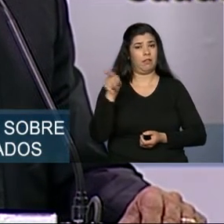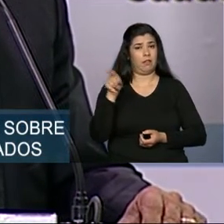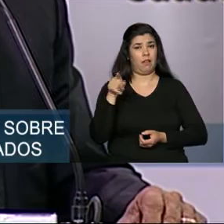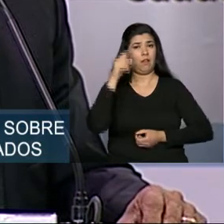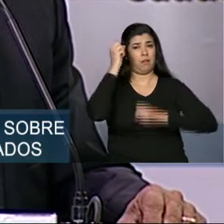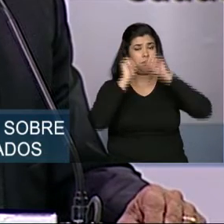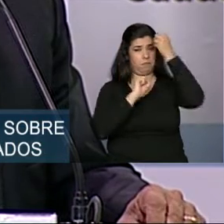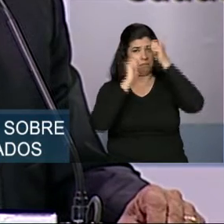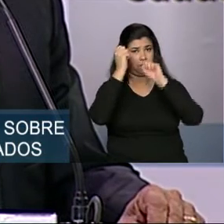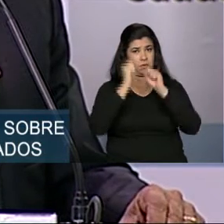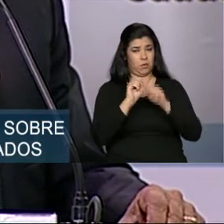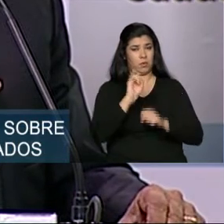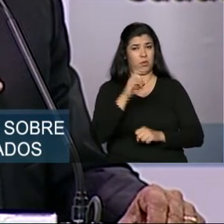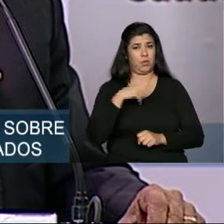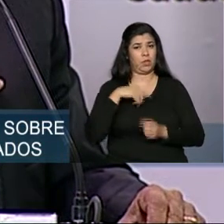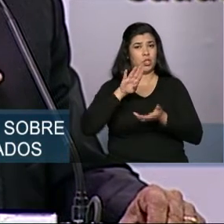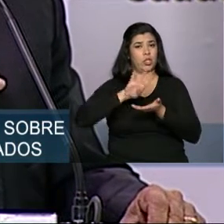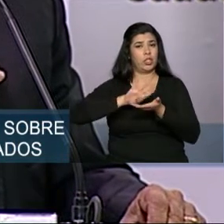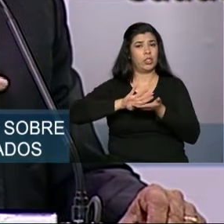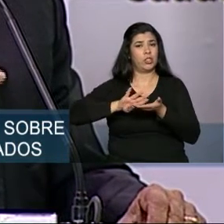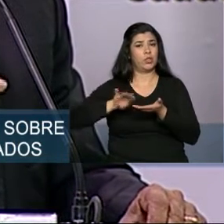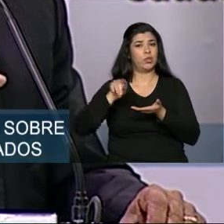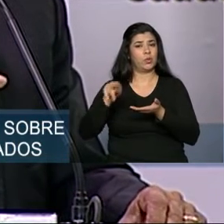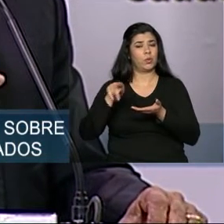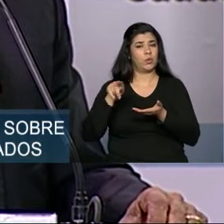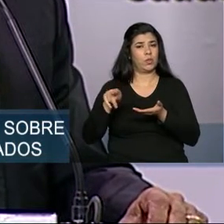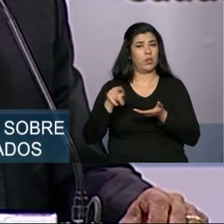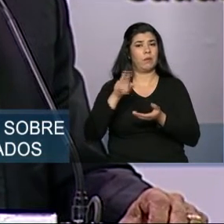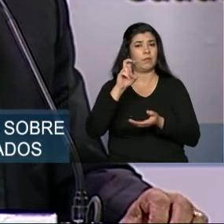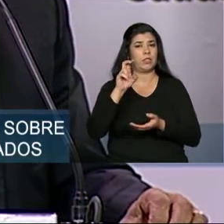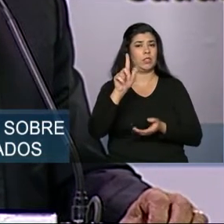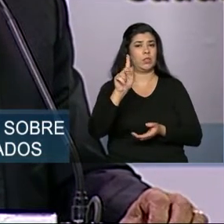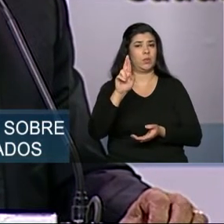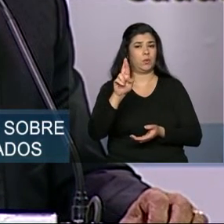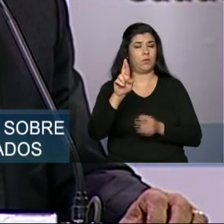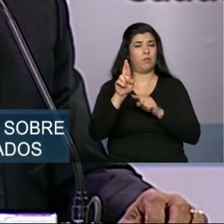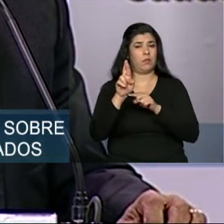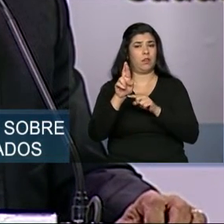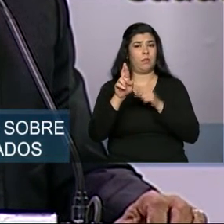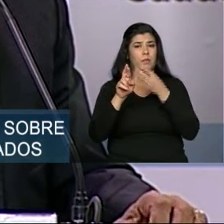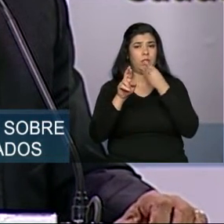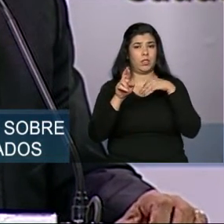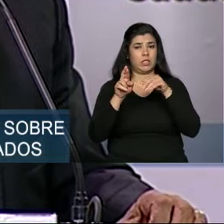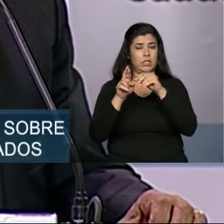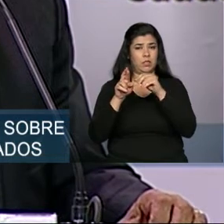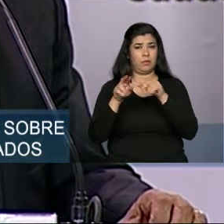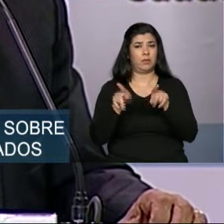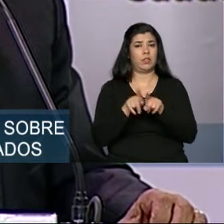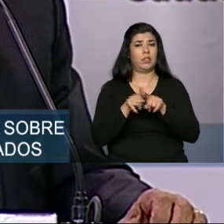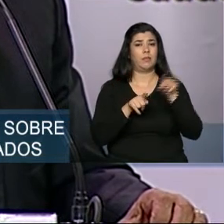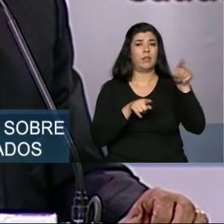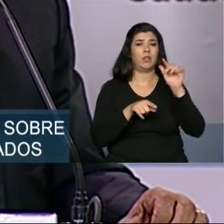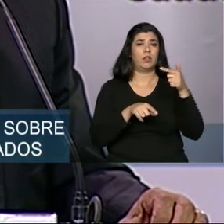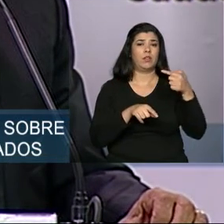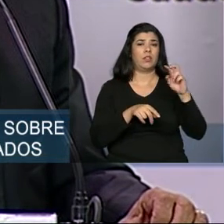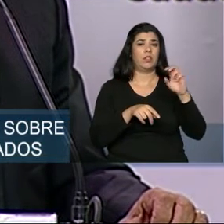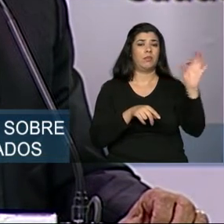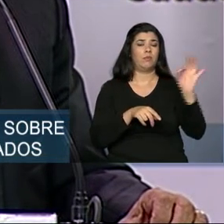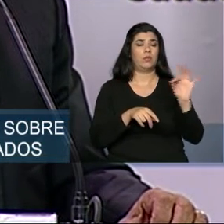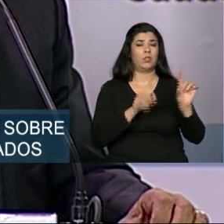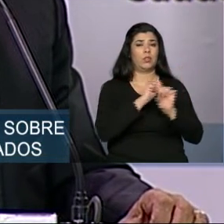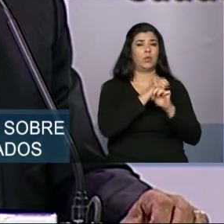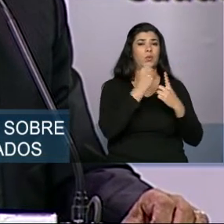se nós conseguimos retirar, fazer essa redução a 5%, o ideal para a sociedade retirar, nós